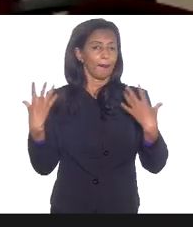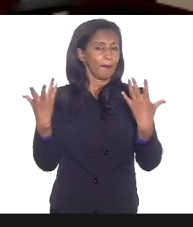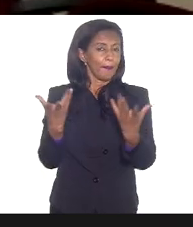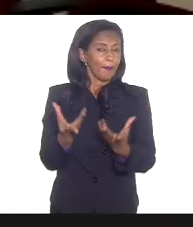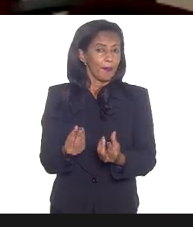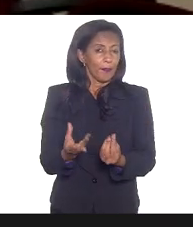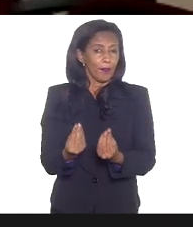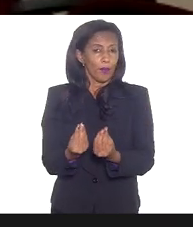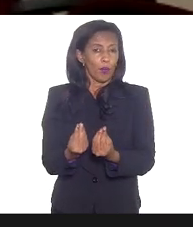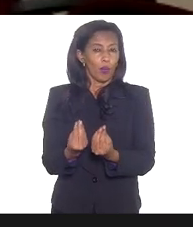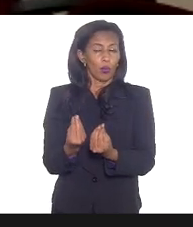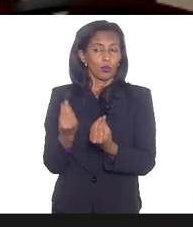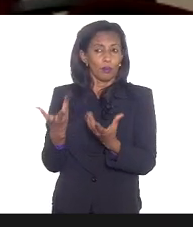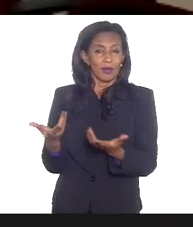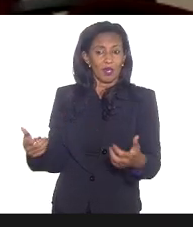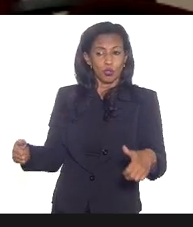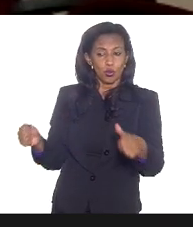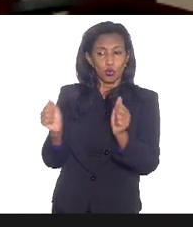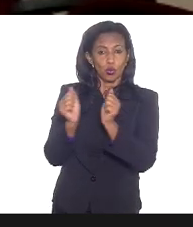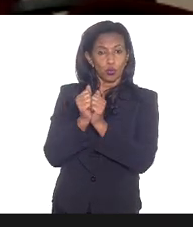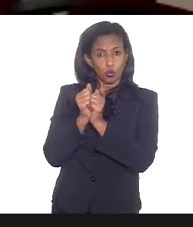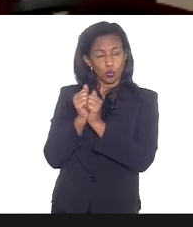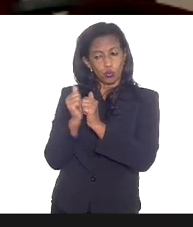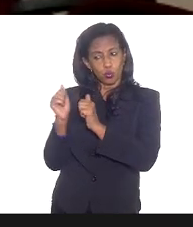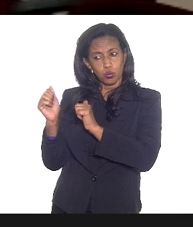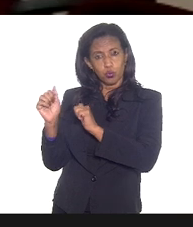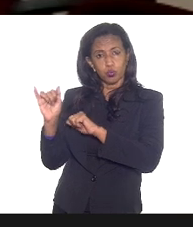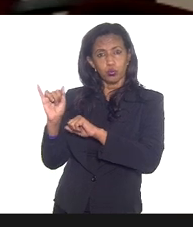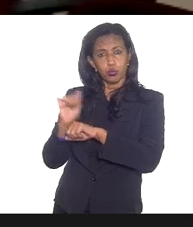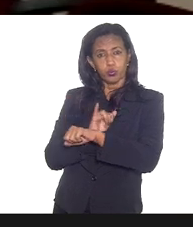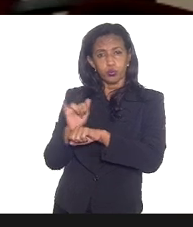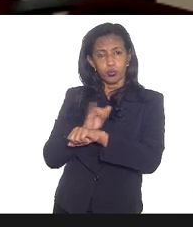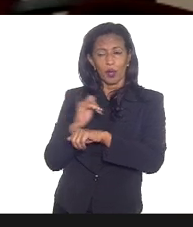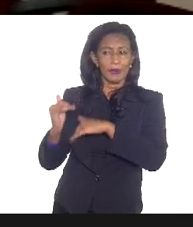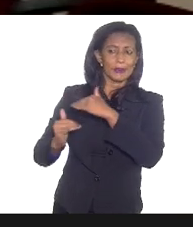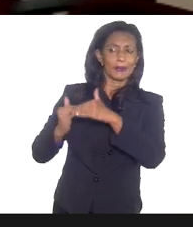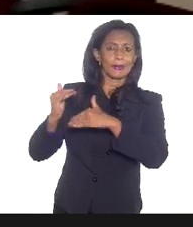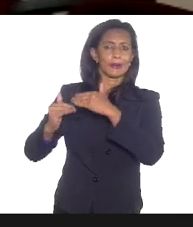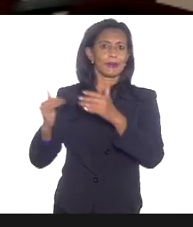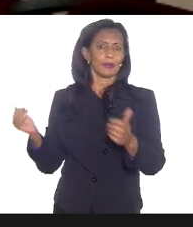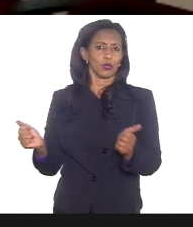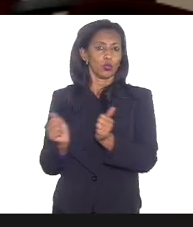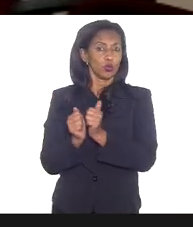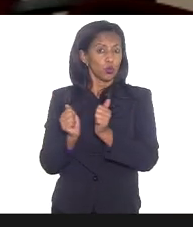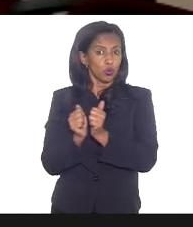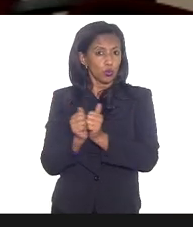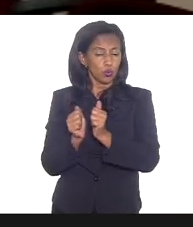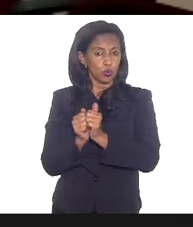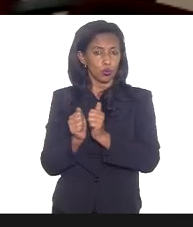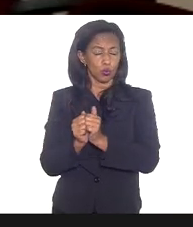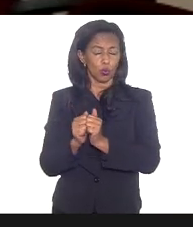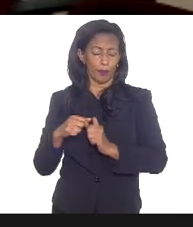tá construindo juntos, né? Porque eu acho que desde o início que nós começamos esse processo aí,